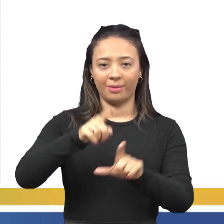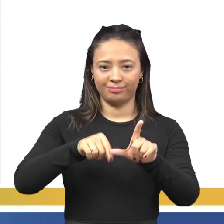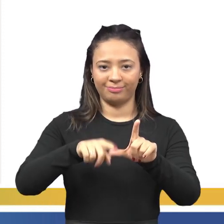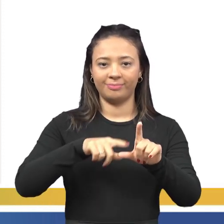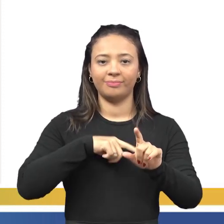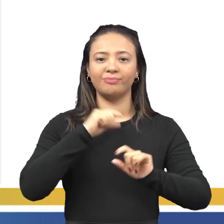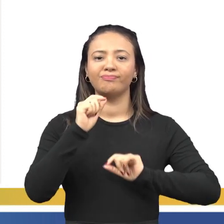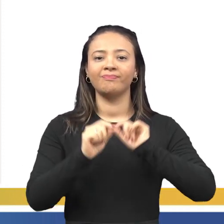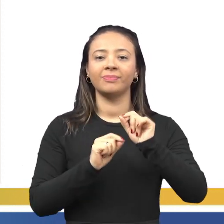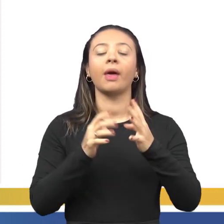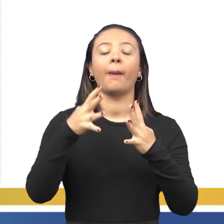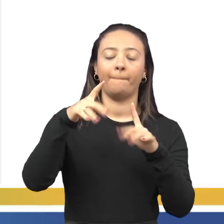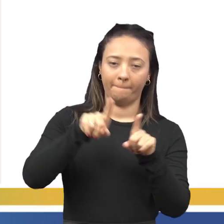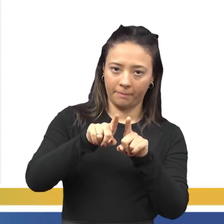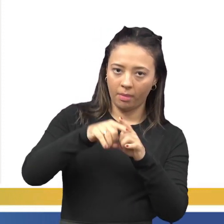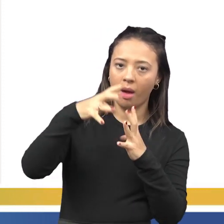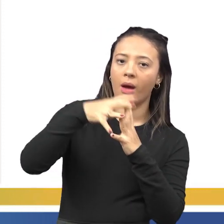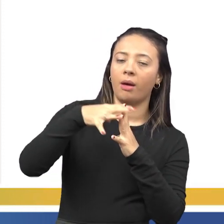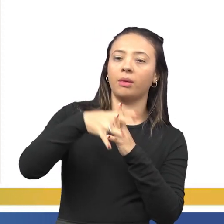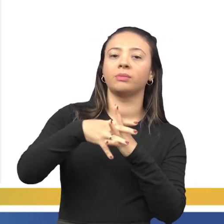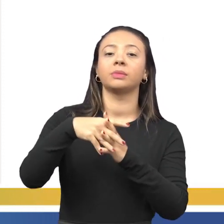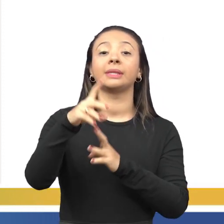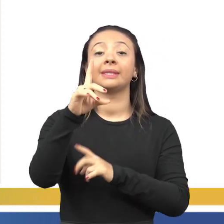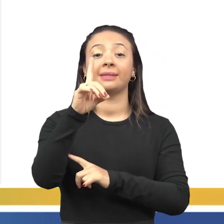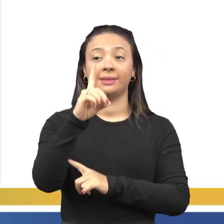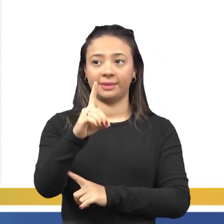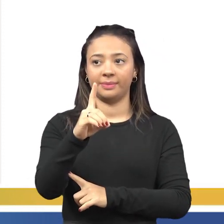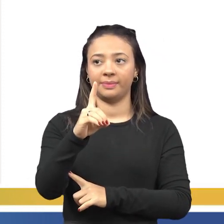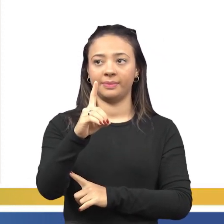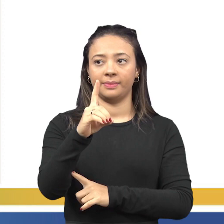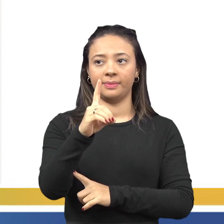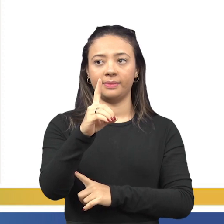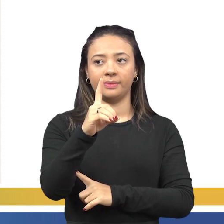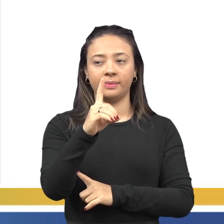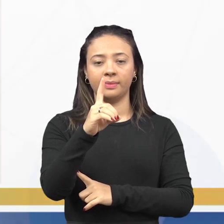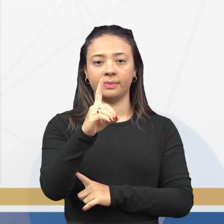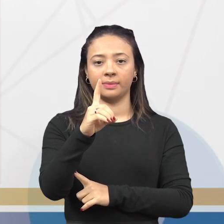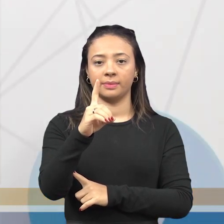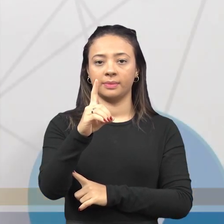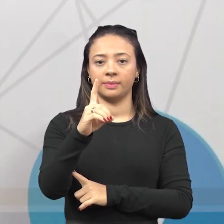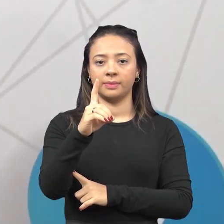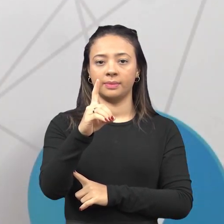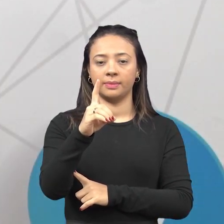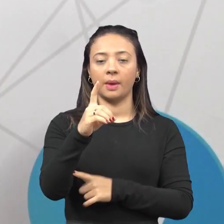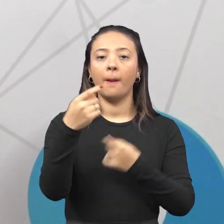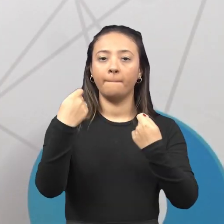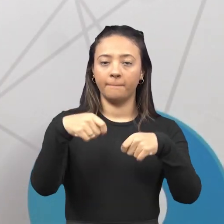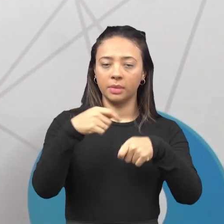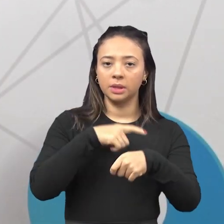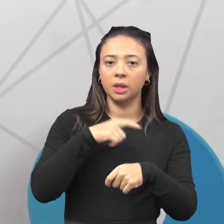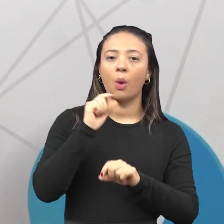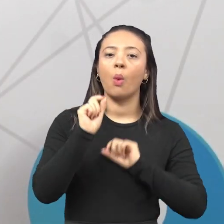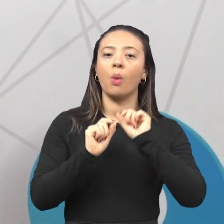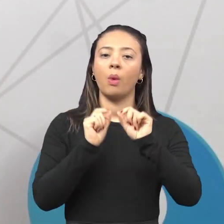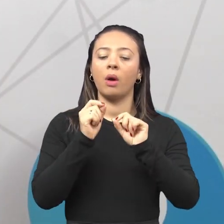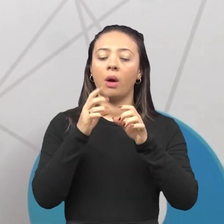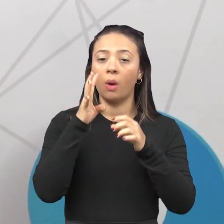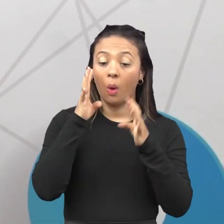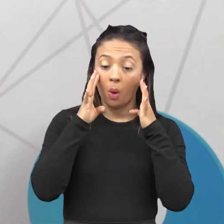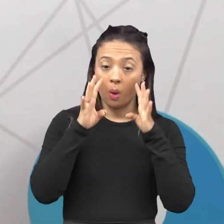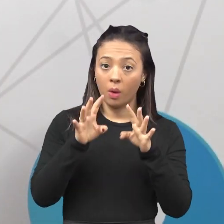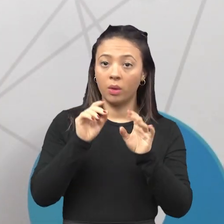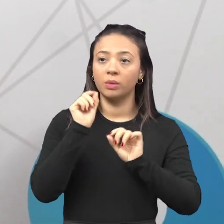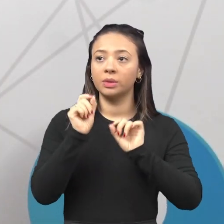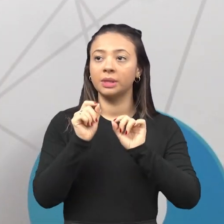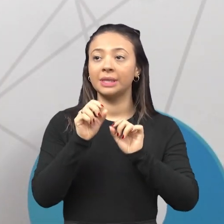letra, outra consoante, que é a letra D, certo? Temos uma pequena observação aí na letra D, que quando ela está antes da vogal